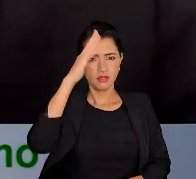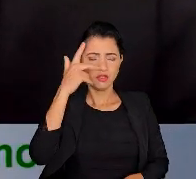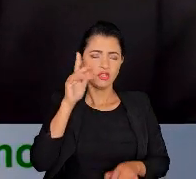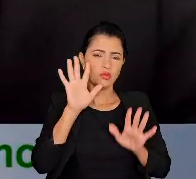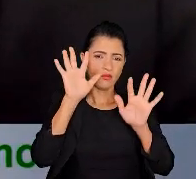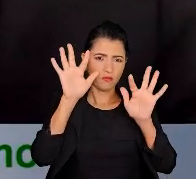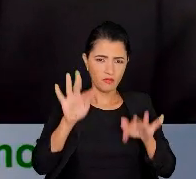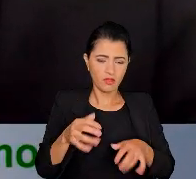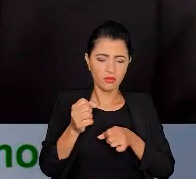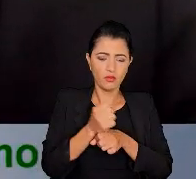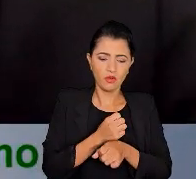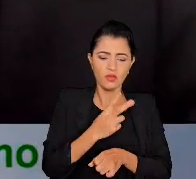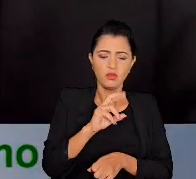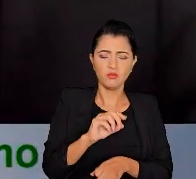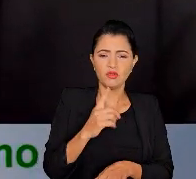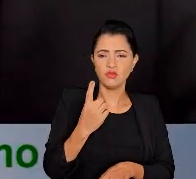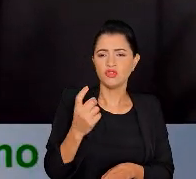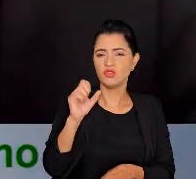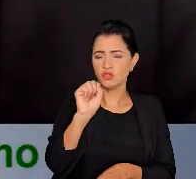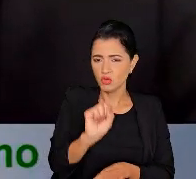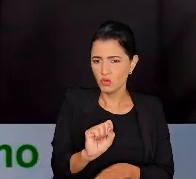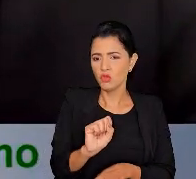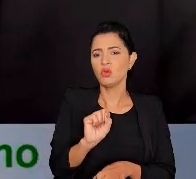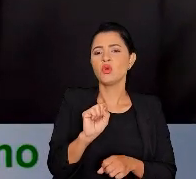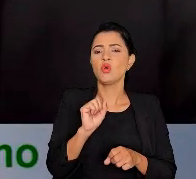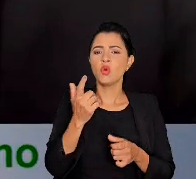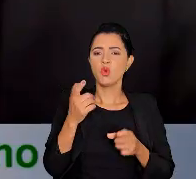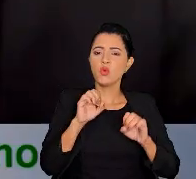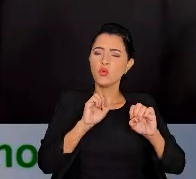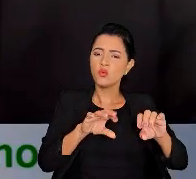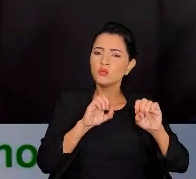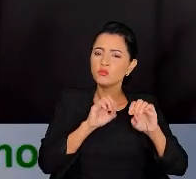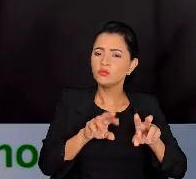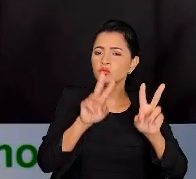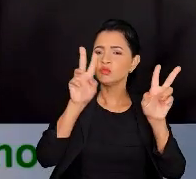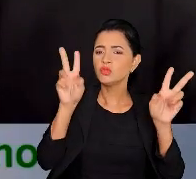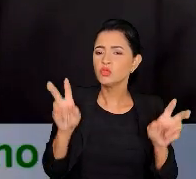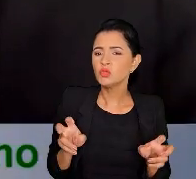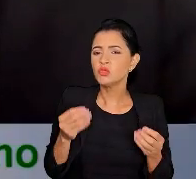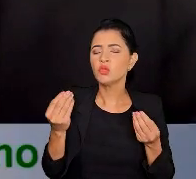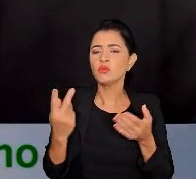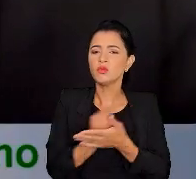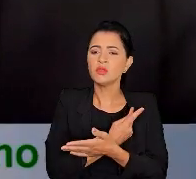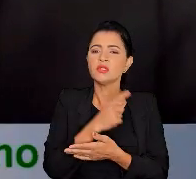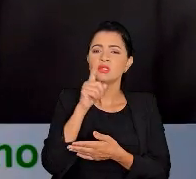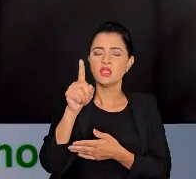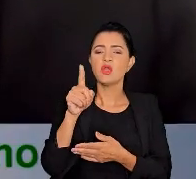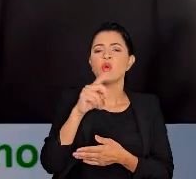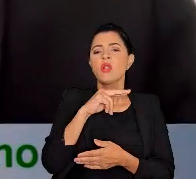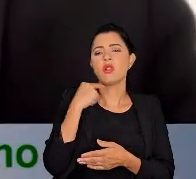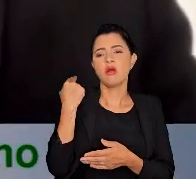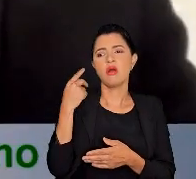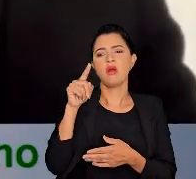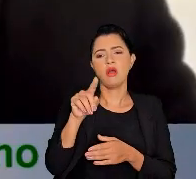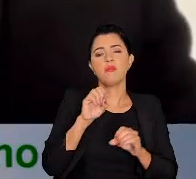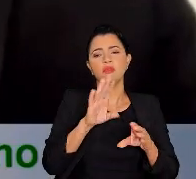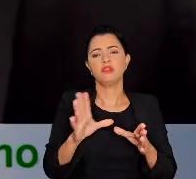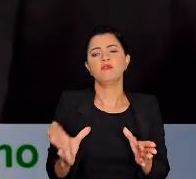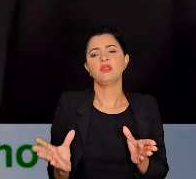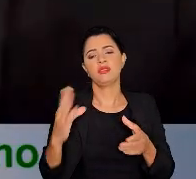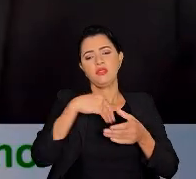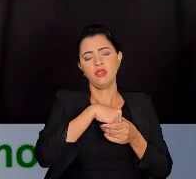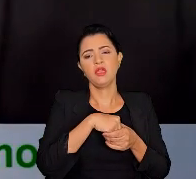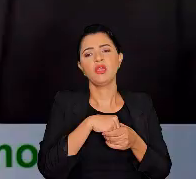de 2018, o ensino sobre o ocorrido no Holocausto passasse a integrar a